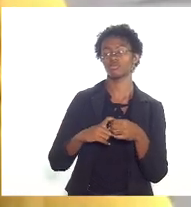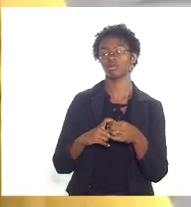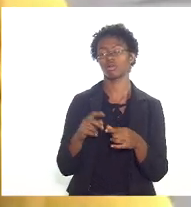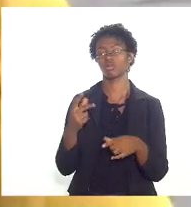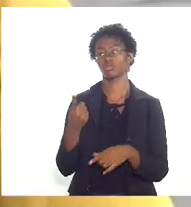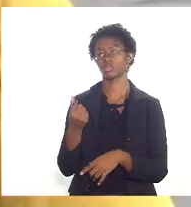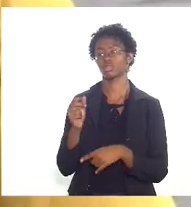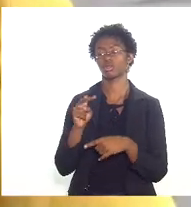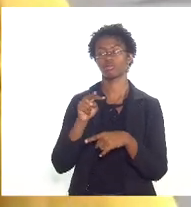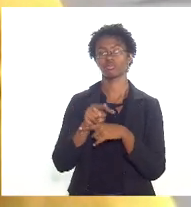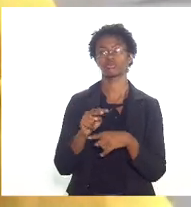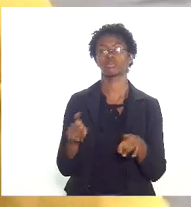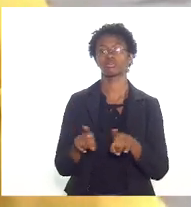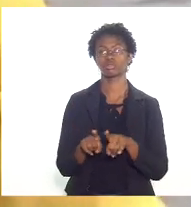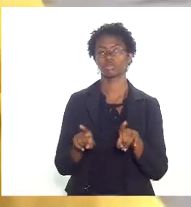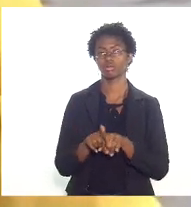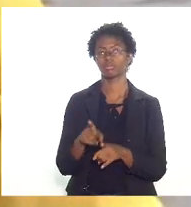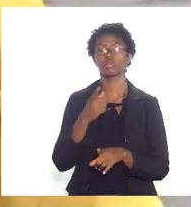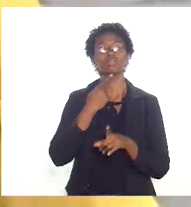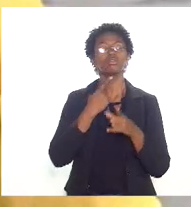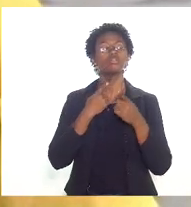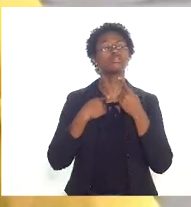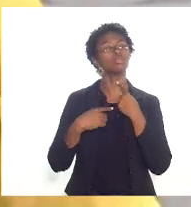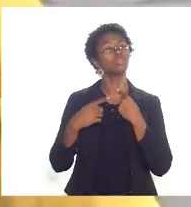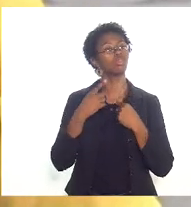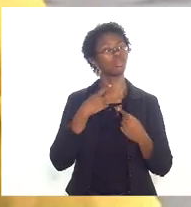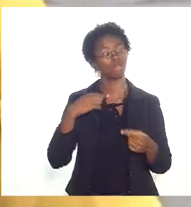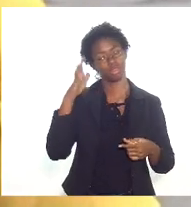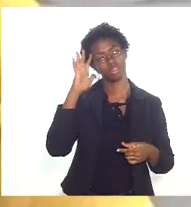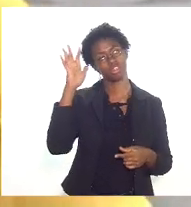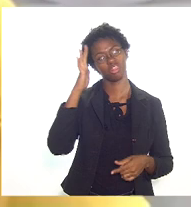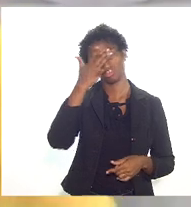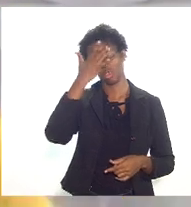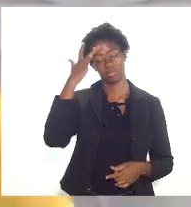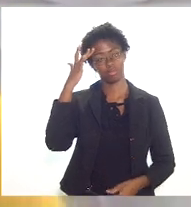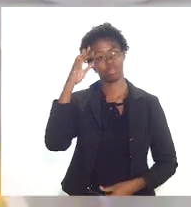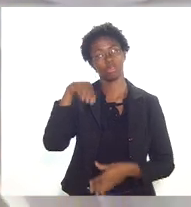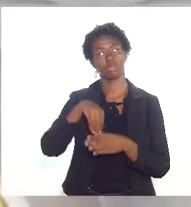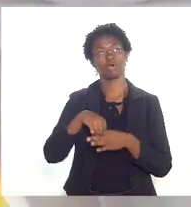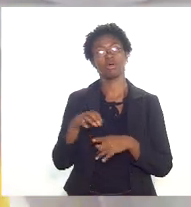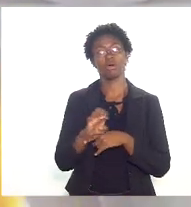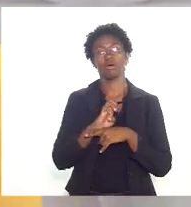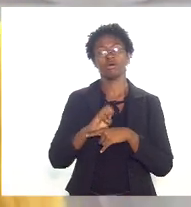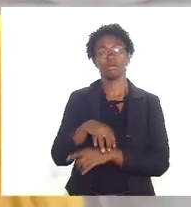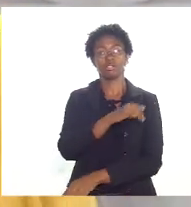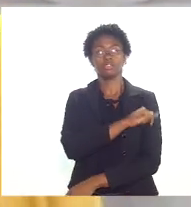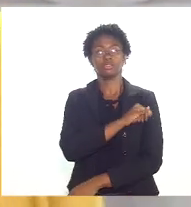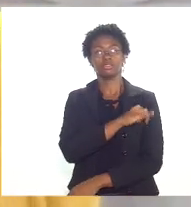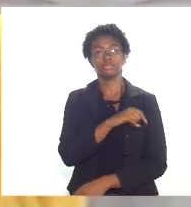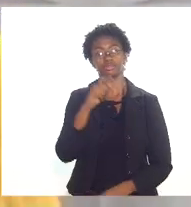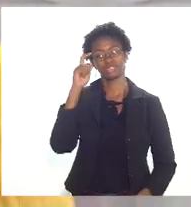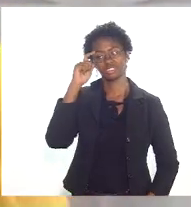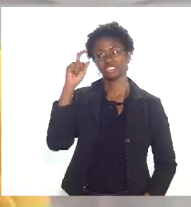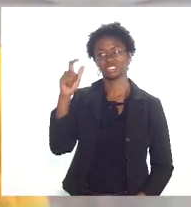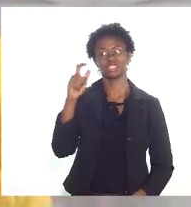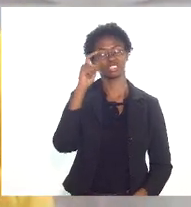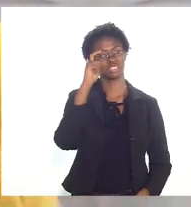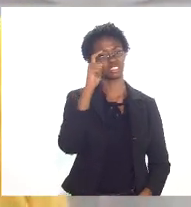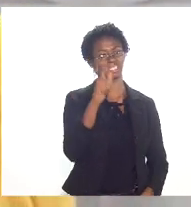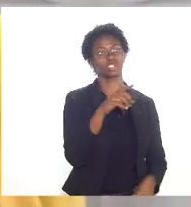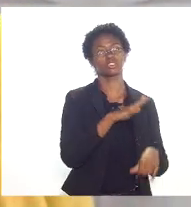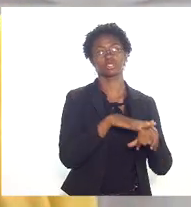fechou porque um desejo de alguém do Estado em janeiro o interesses escusos